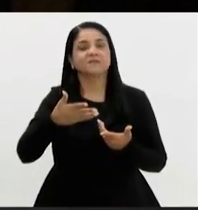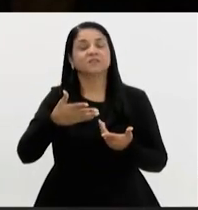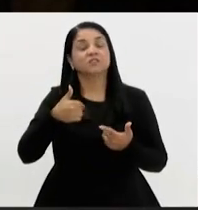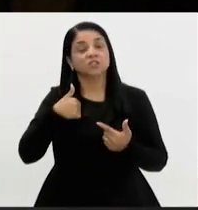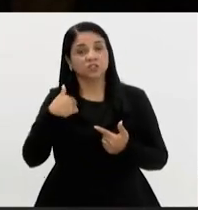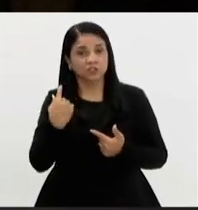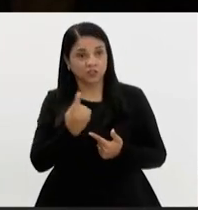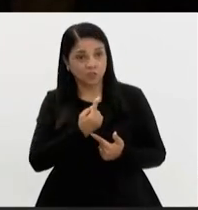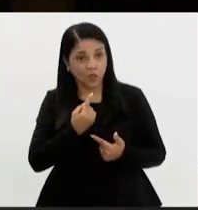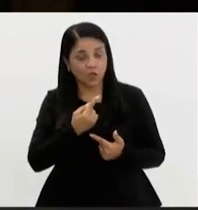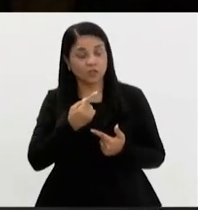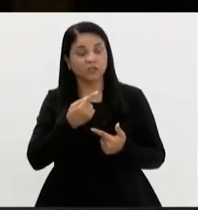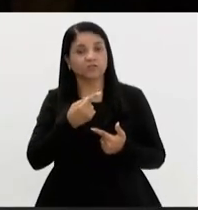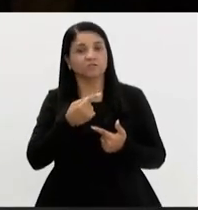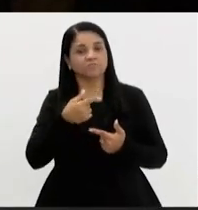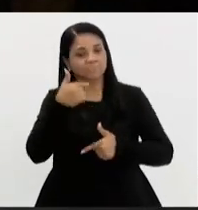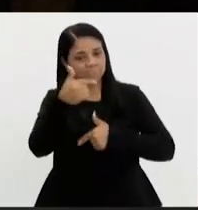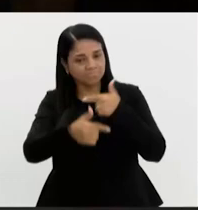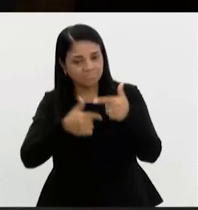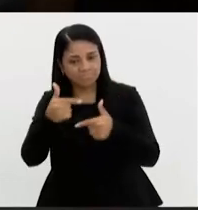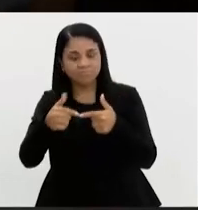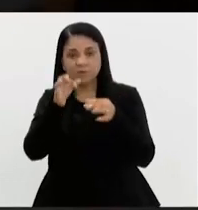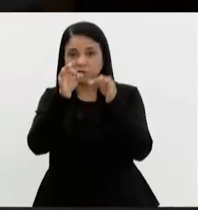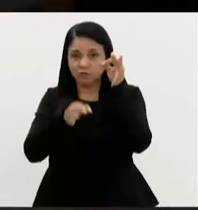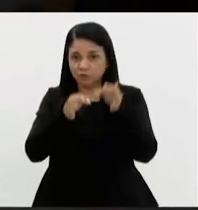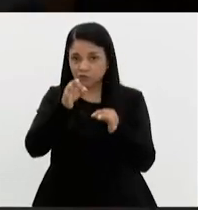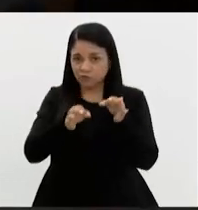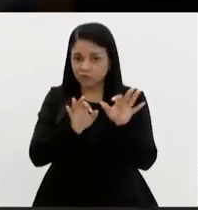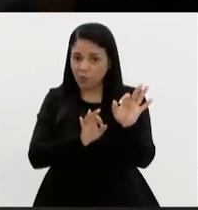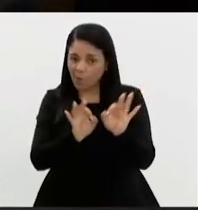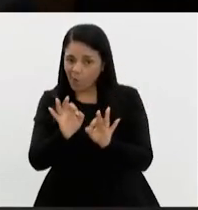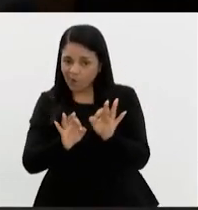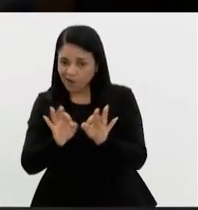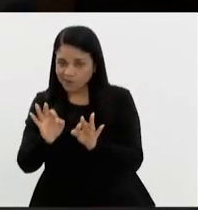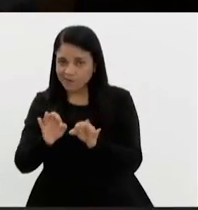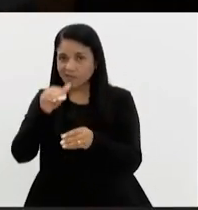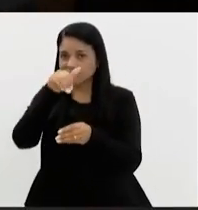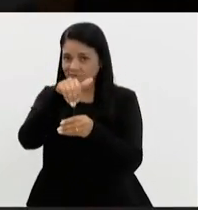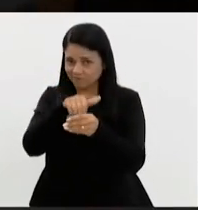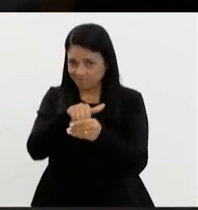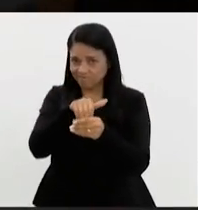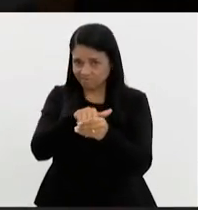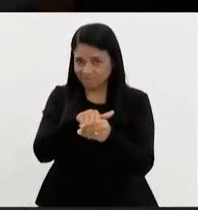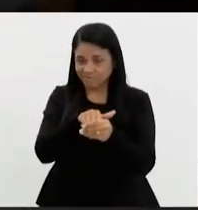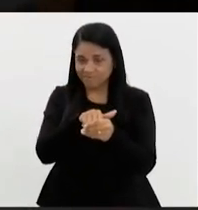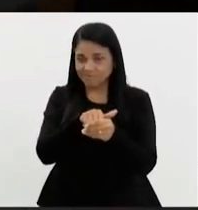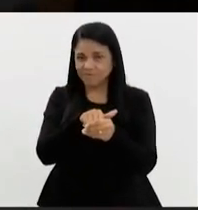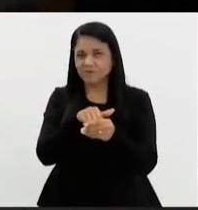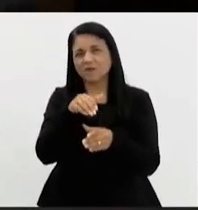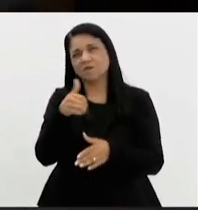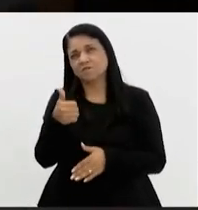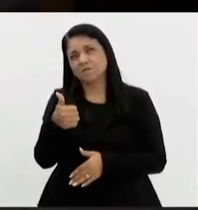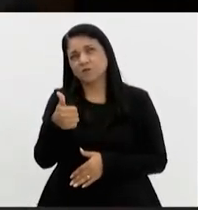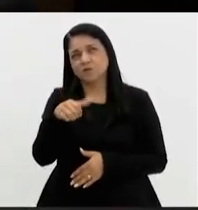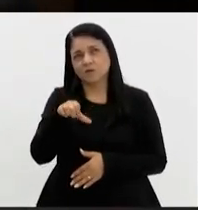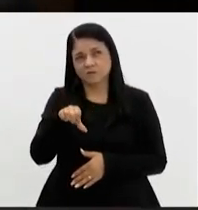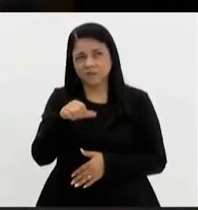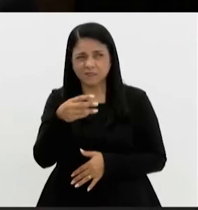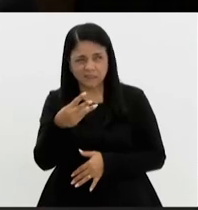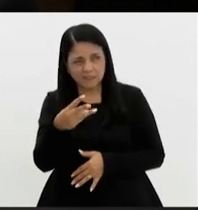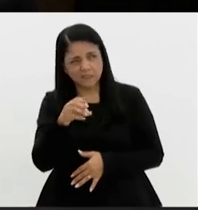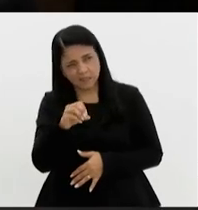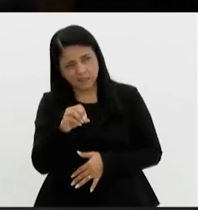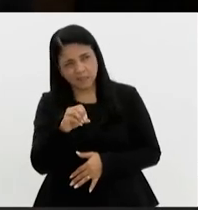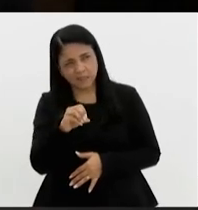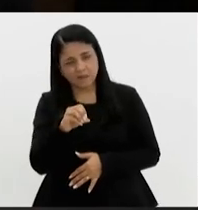para uma justiça eleitoral organizada que deve ser da década de 30 não é isso ministra Dilene deve ser da década de